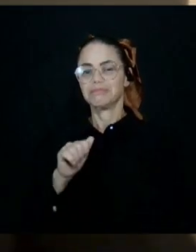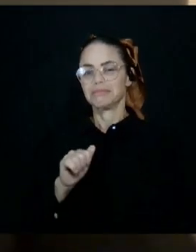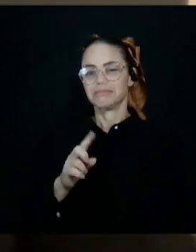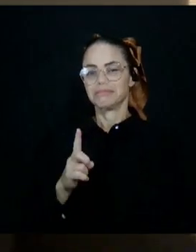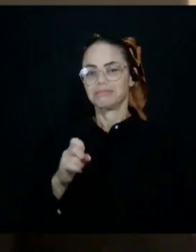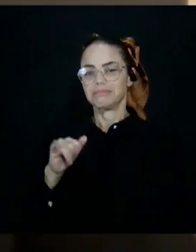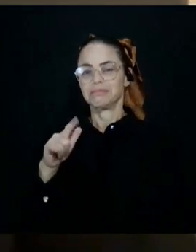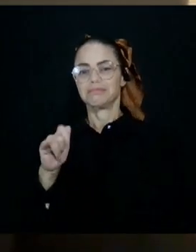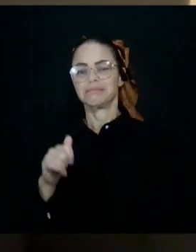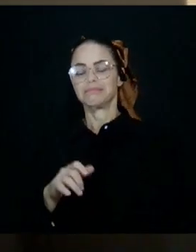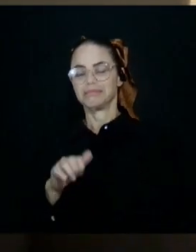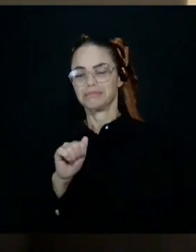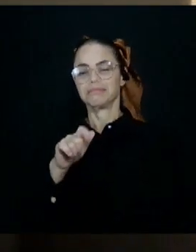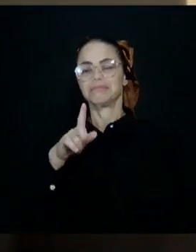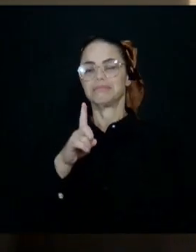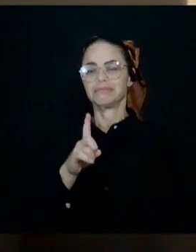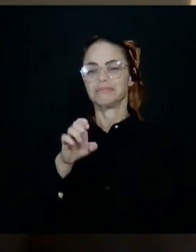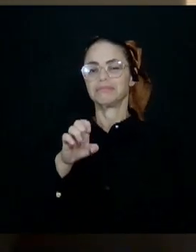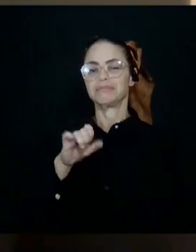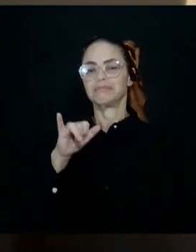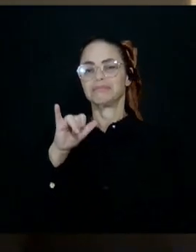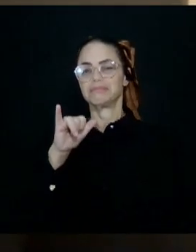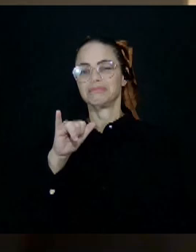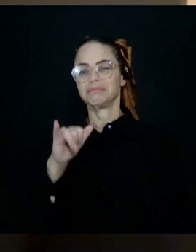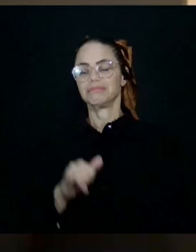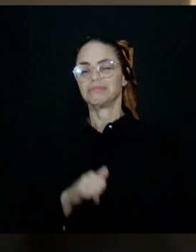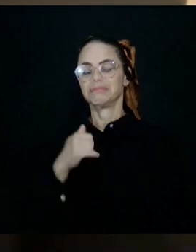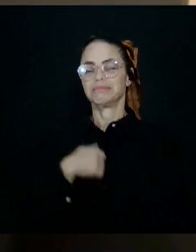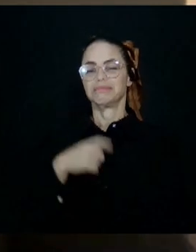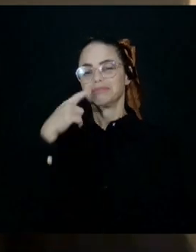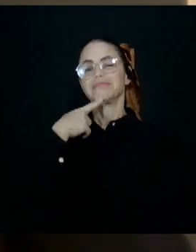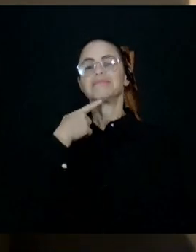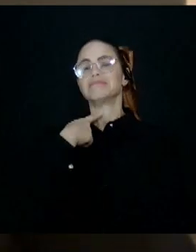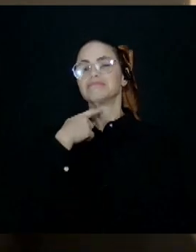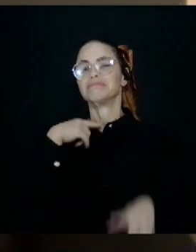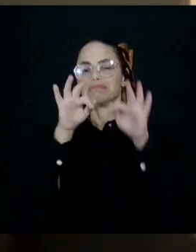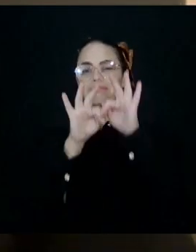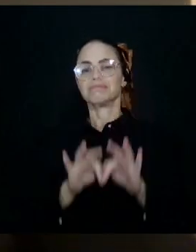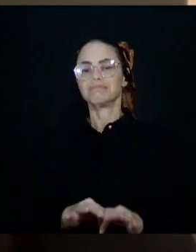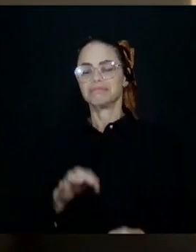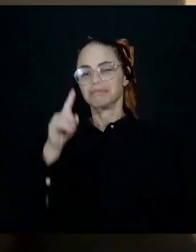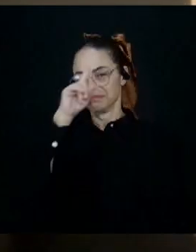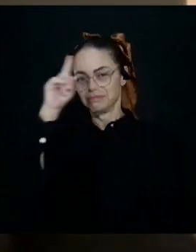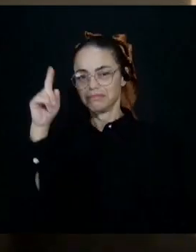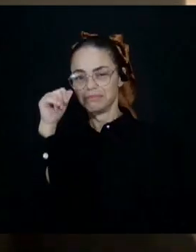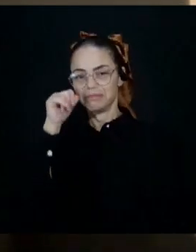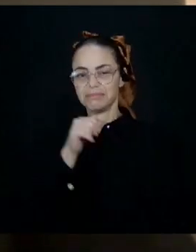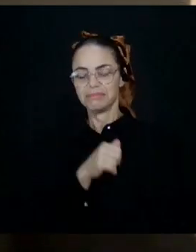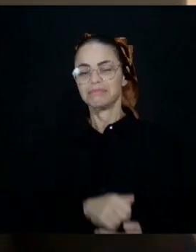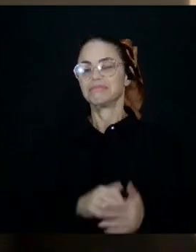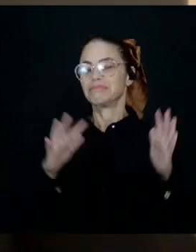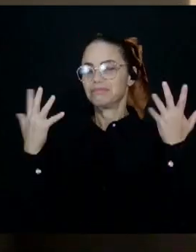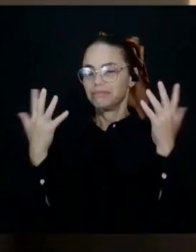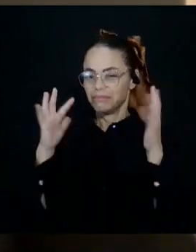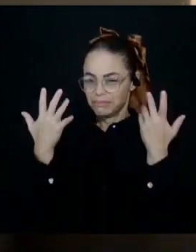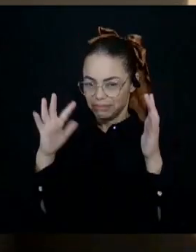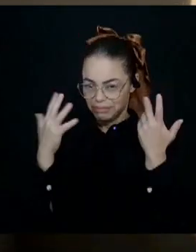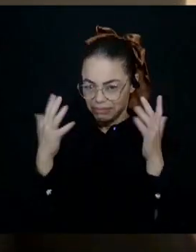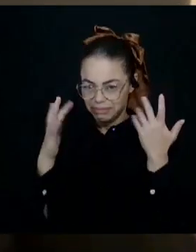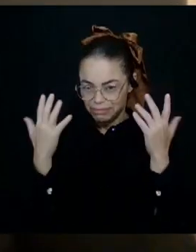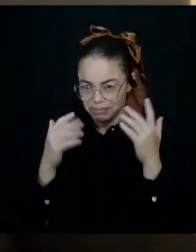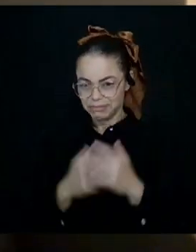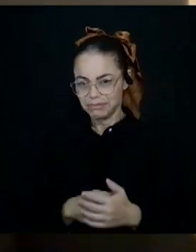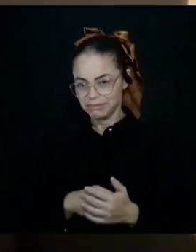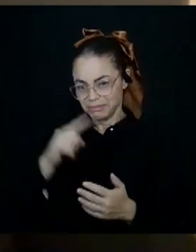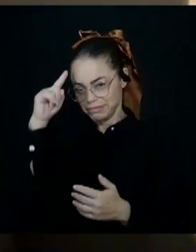para todas, né? Ontem, de uma forma simbólica, pelo dia que se comemora, mas como a Adele falou, todo dia a gente tem que considerar